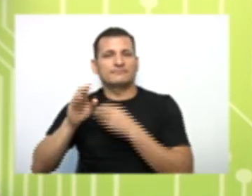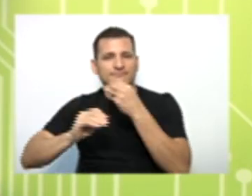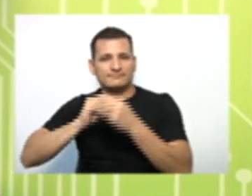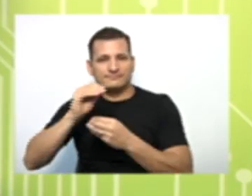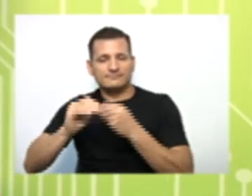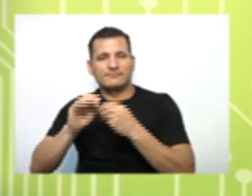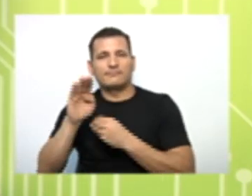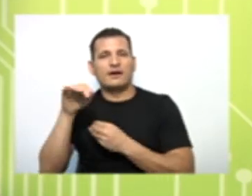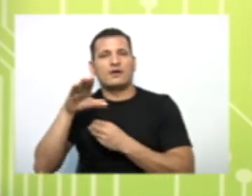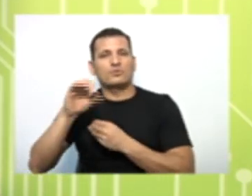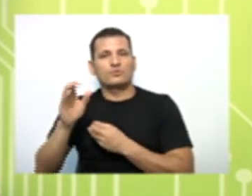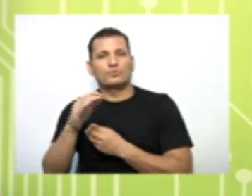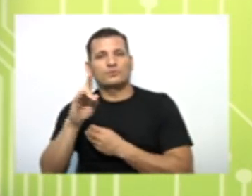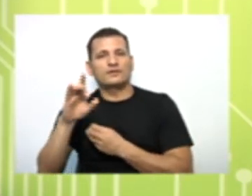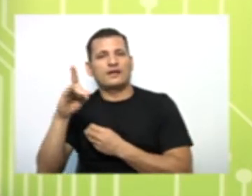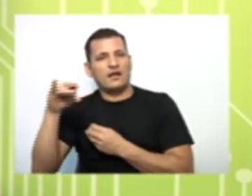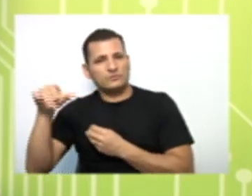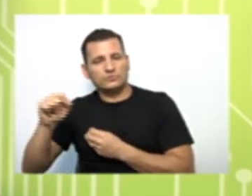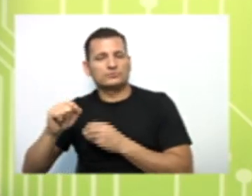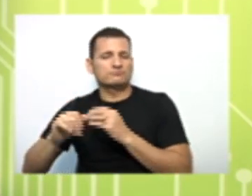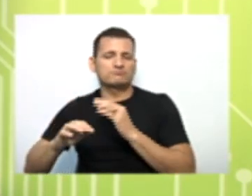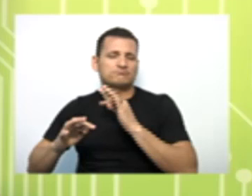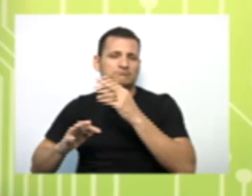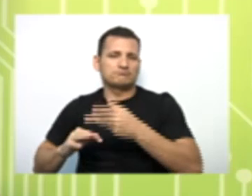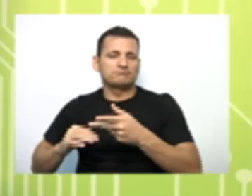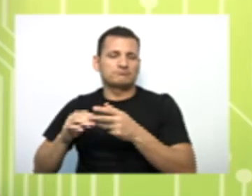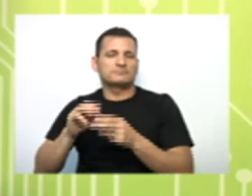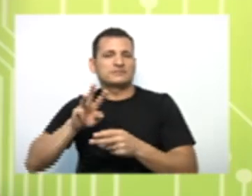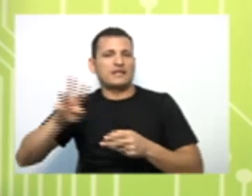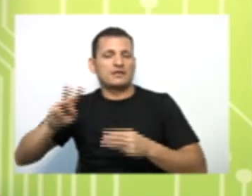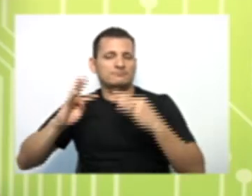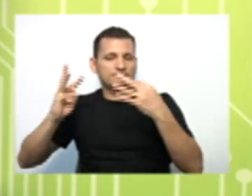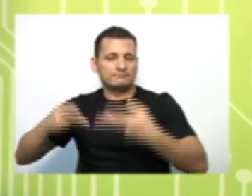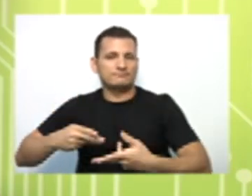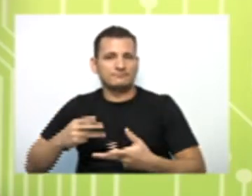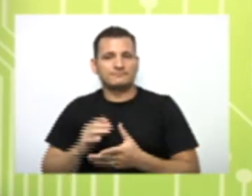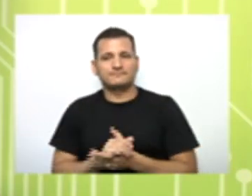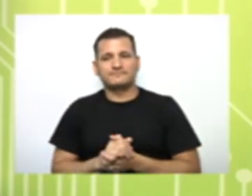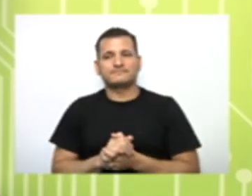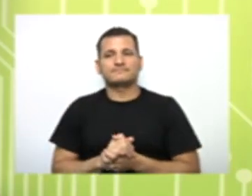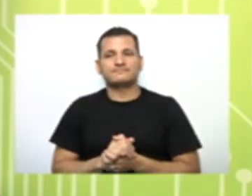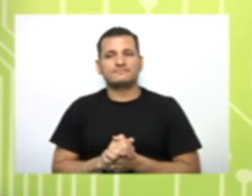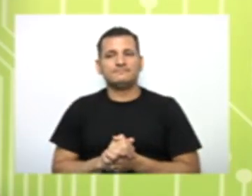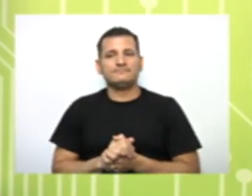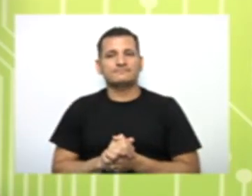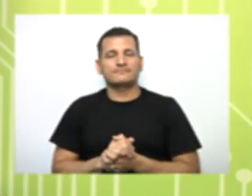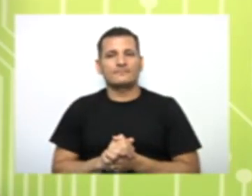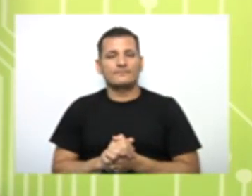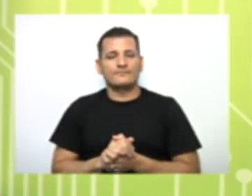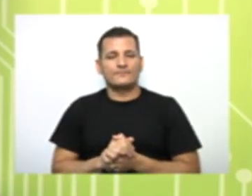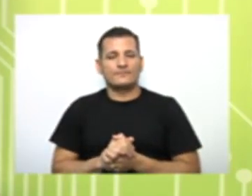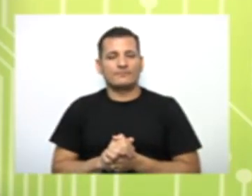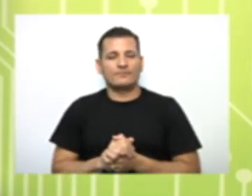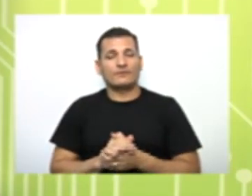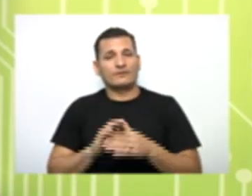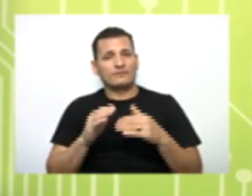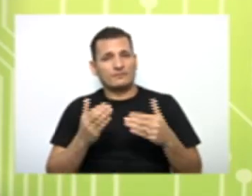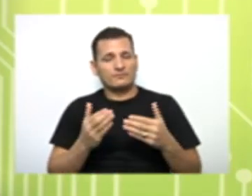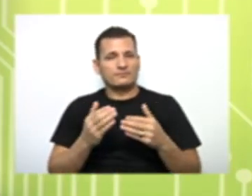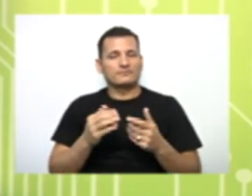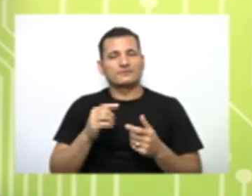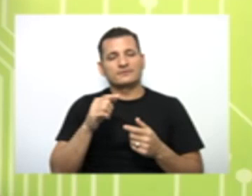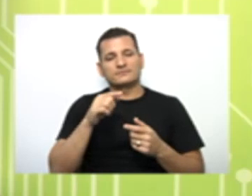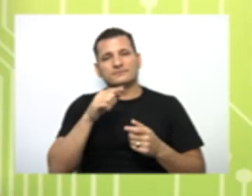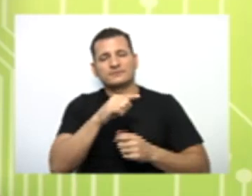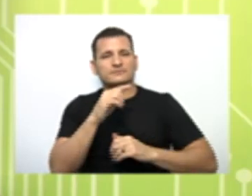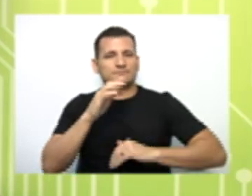da funcionalidade do site como um todo. Então, gente, esse cara,